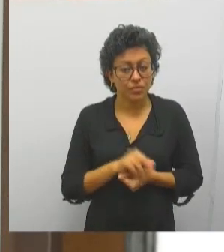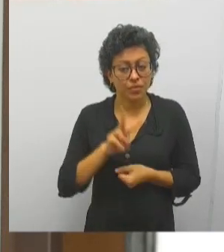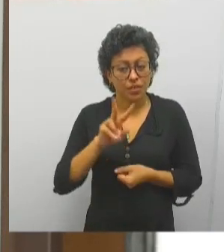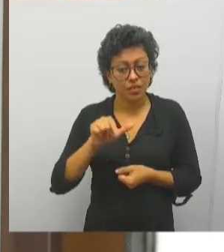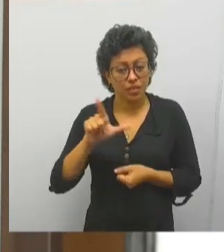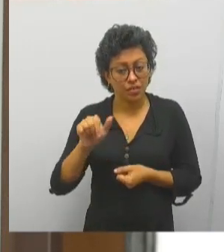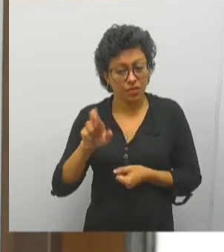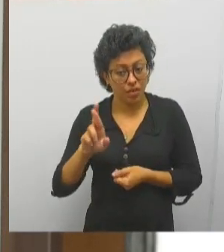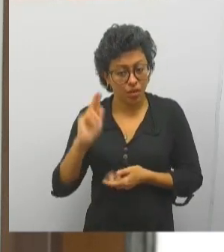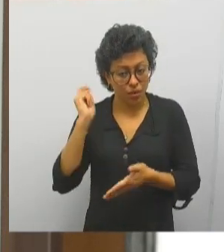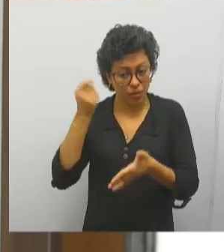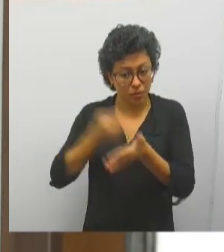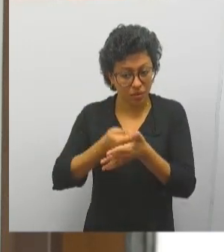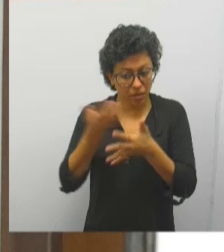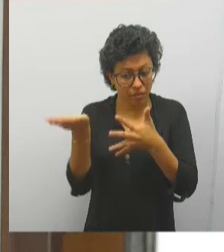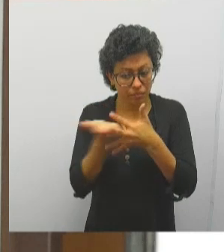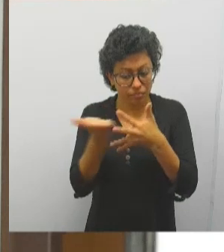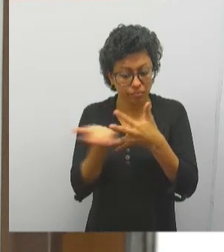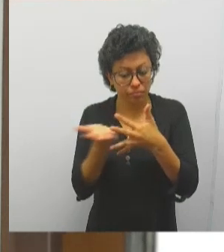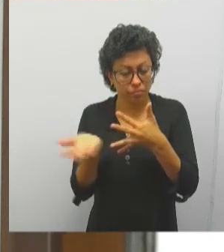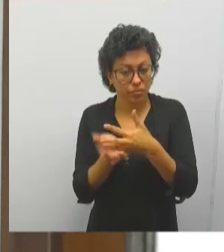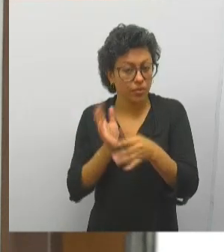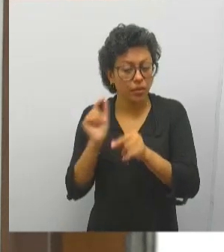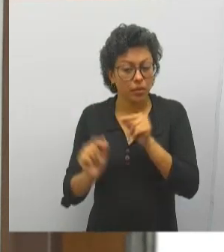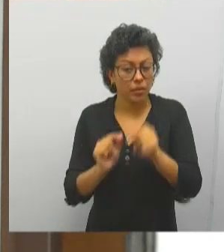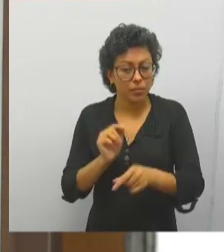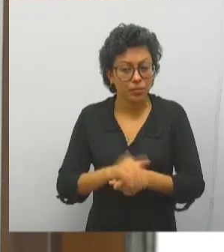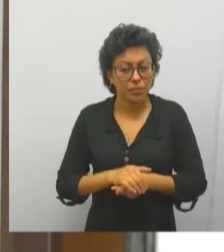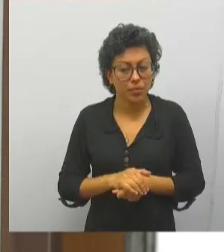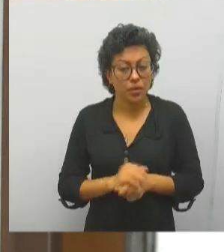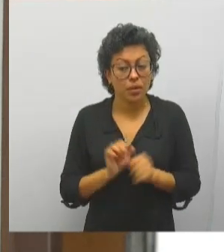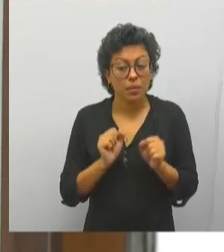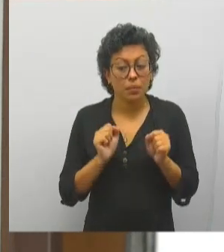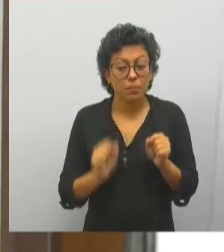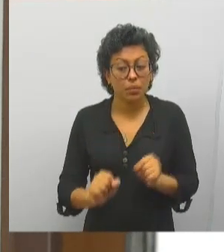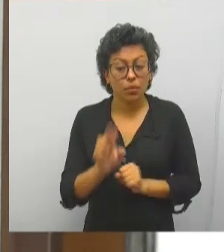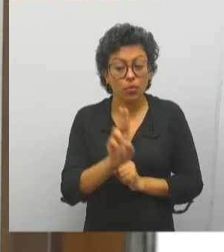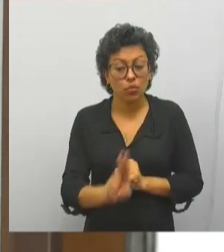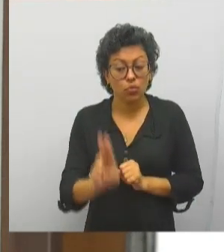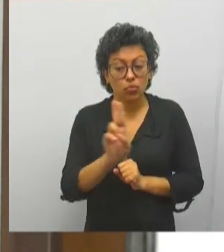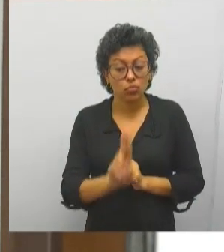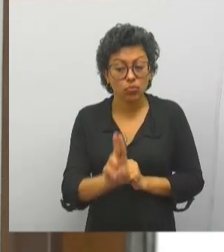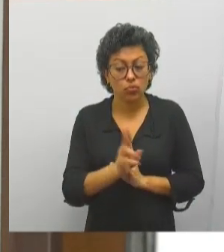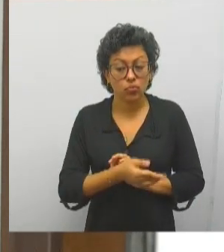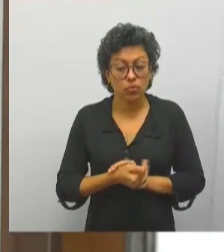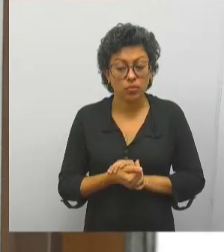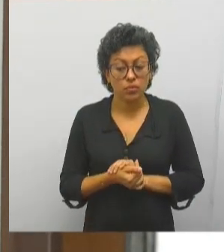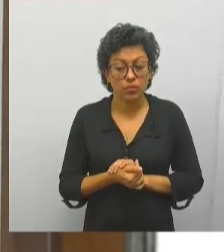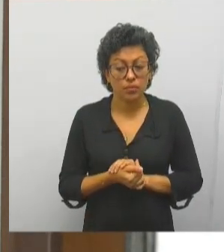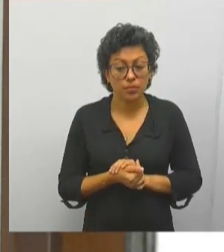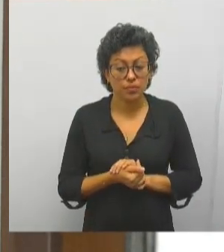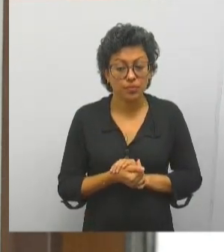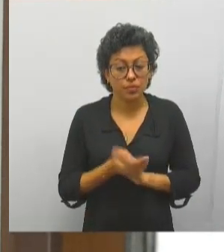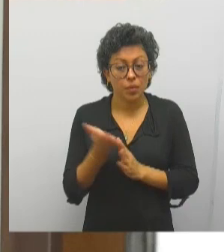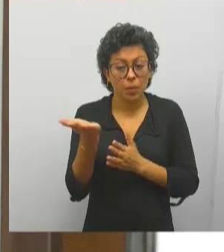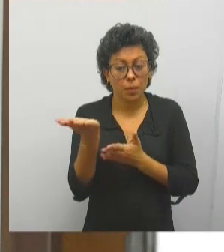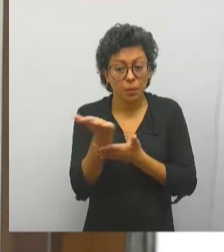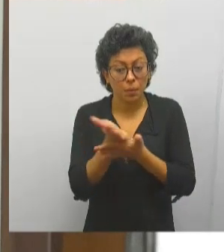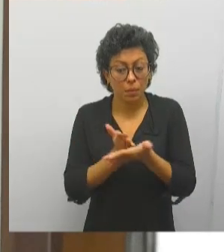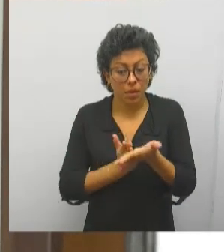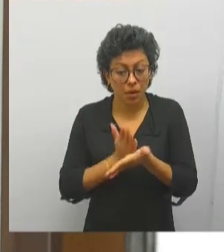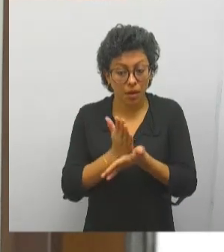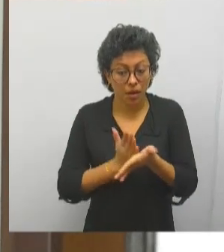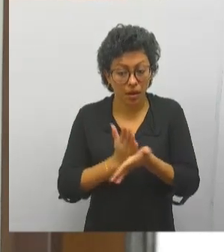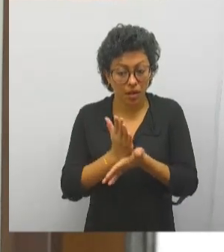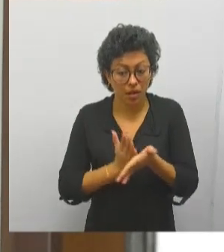desse pagamento, dessas parcelas, que possa ser destinada uma